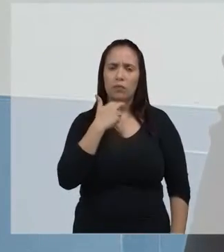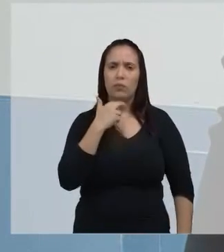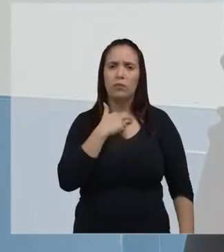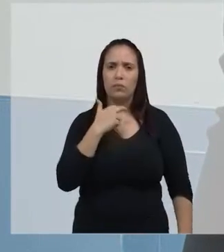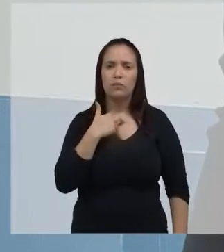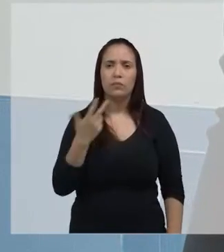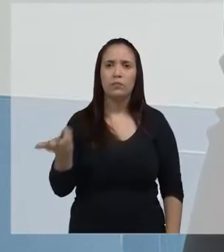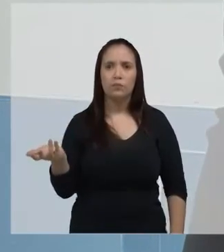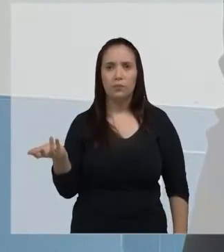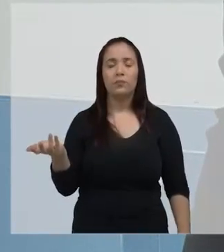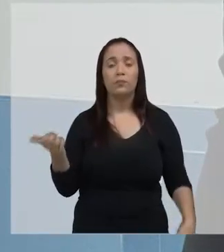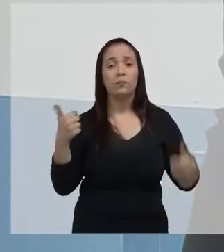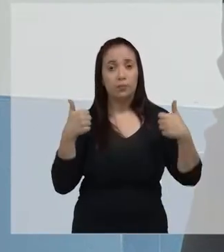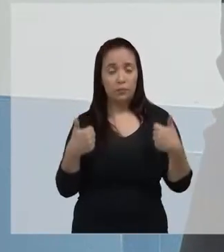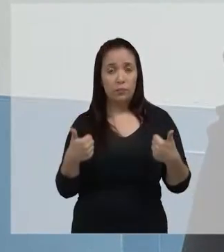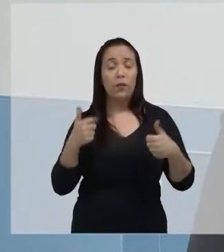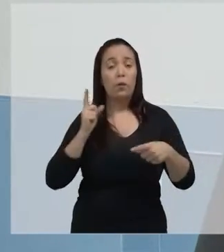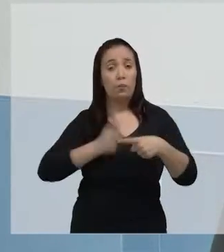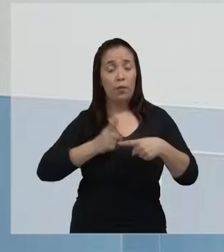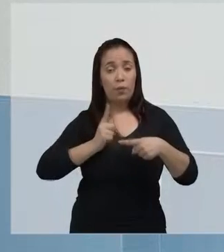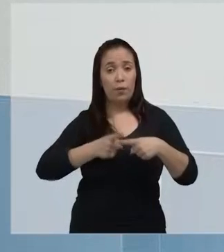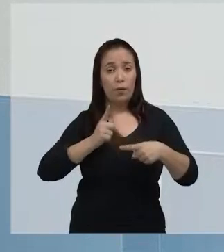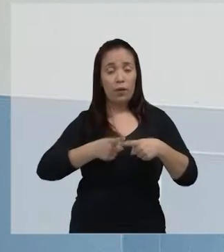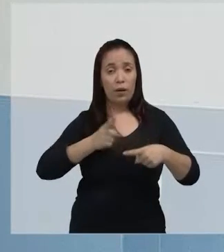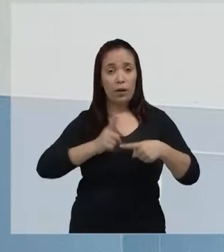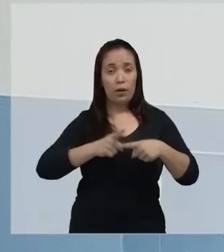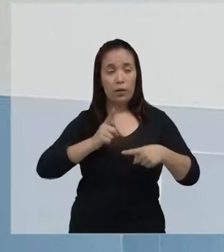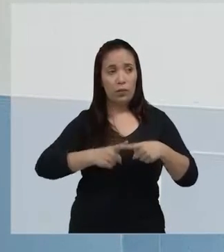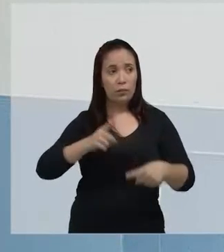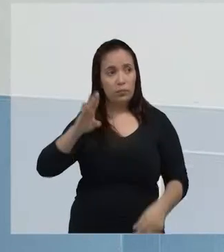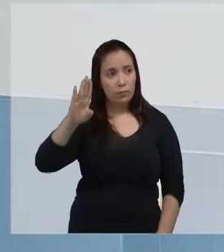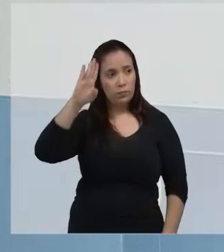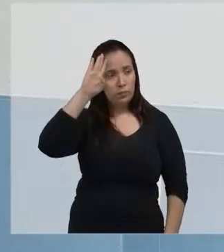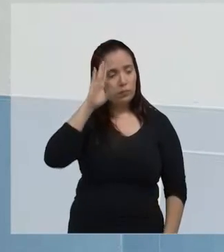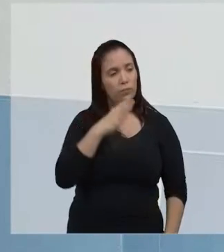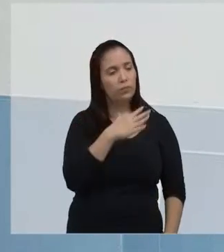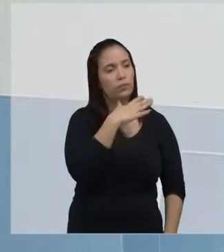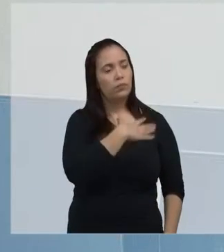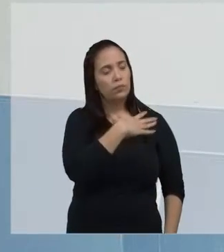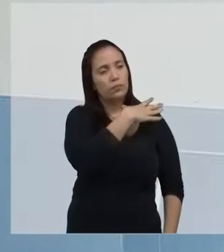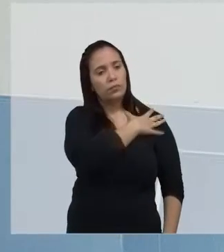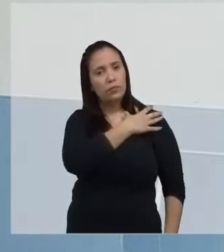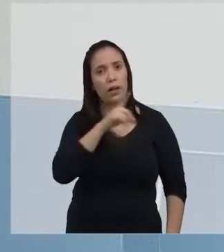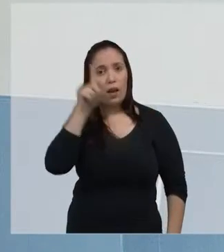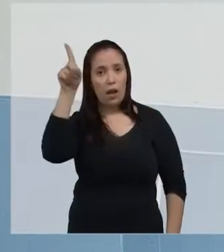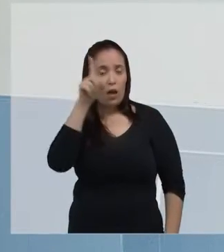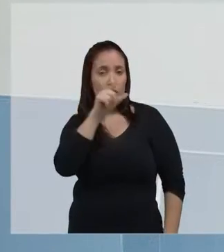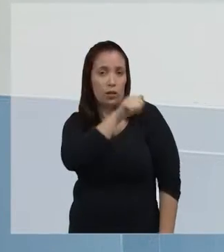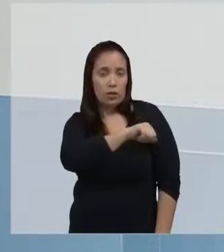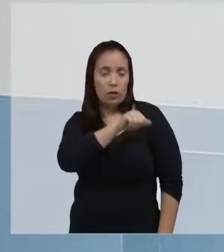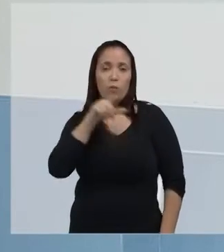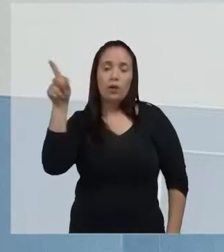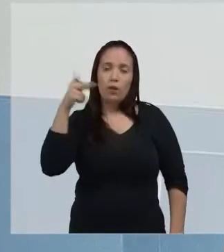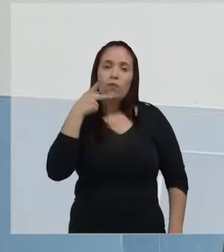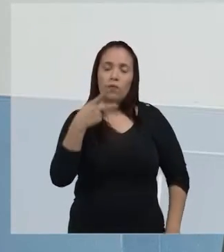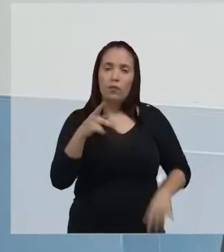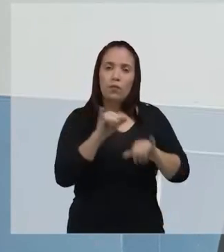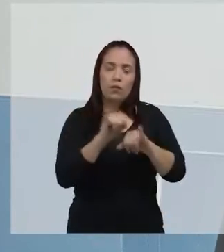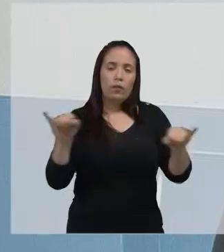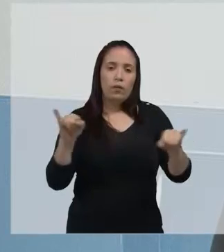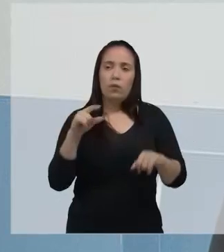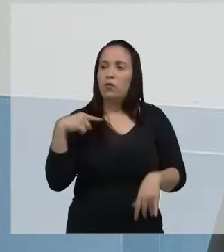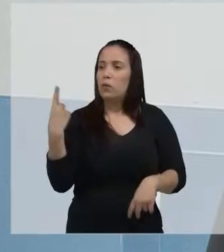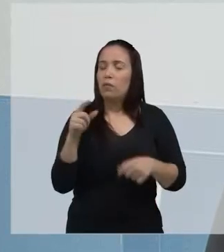for. Seja qualquer que for, tá certo? Porque o general que comanda a intervenção lá no Rio já disse, olha,